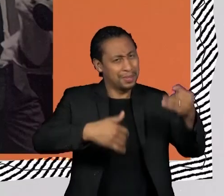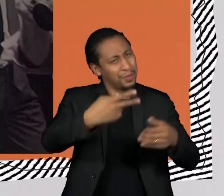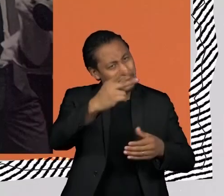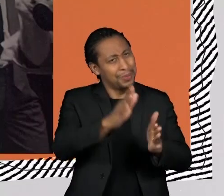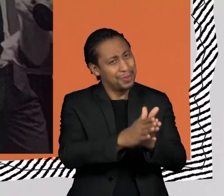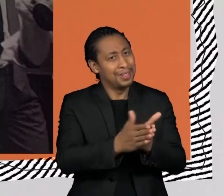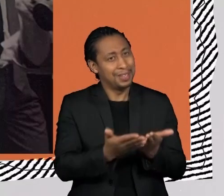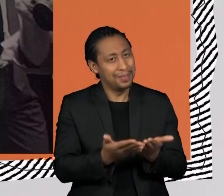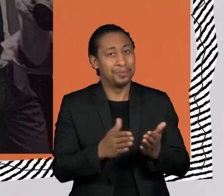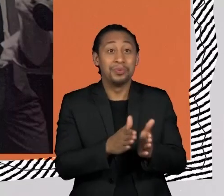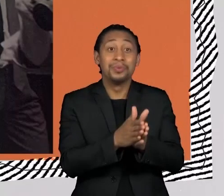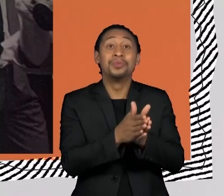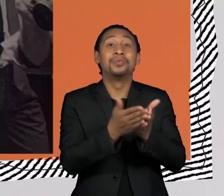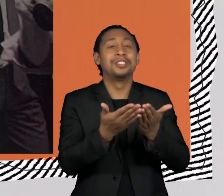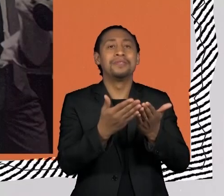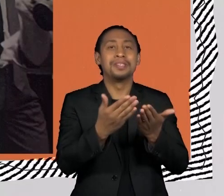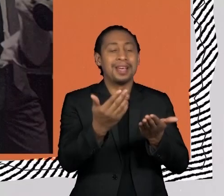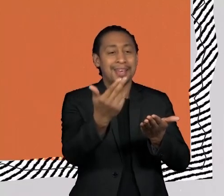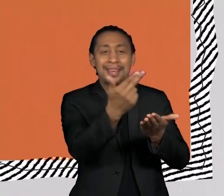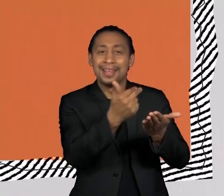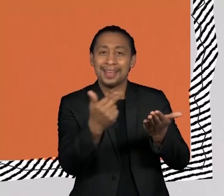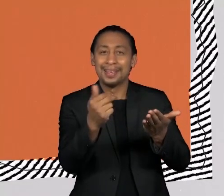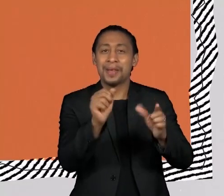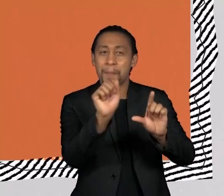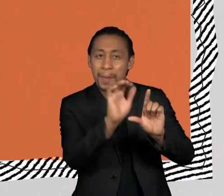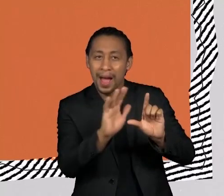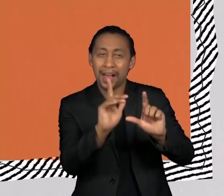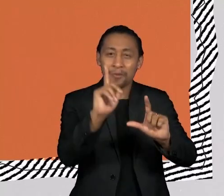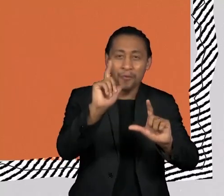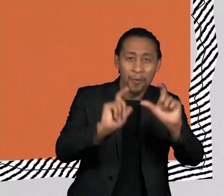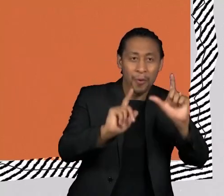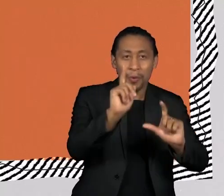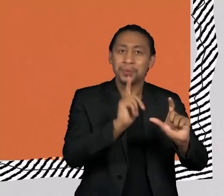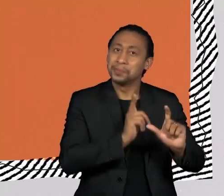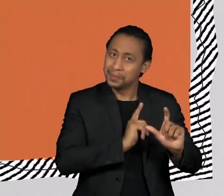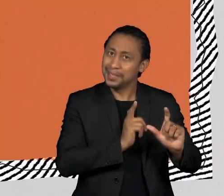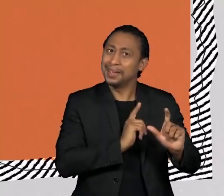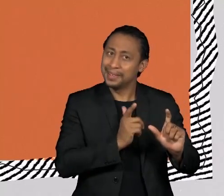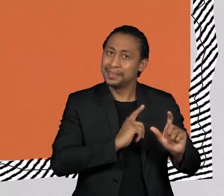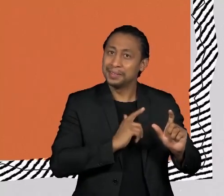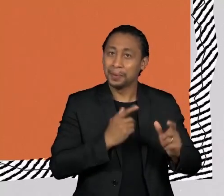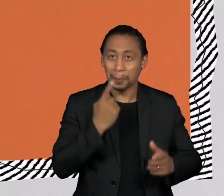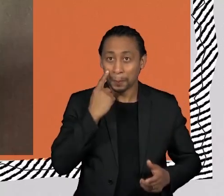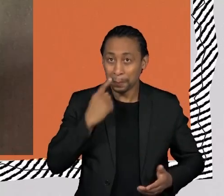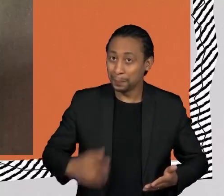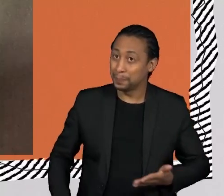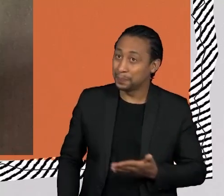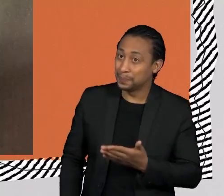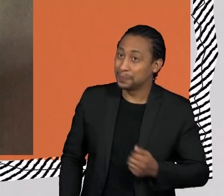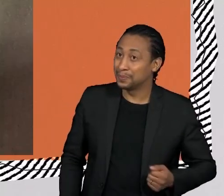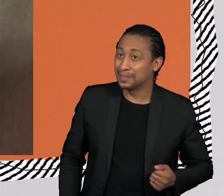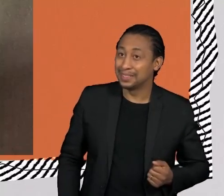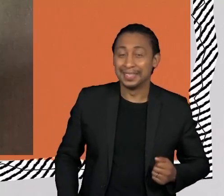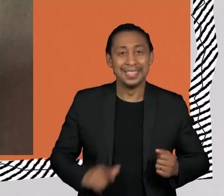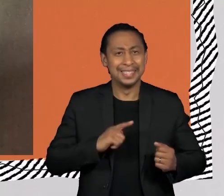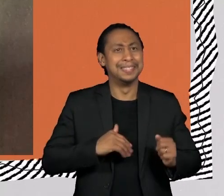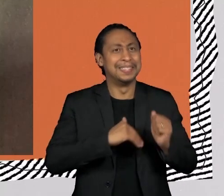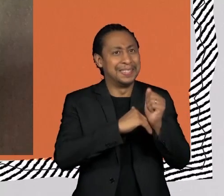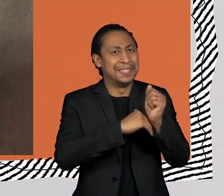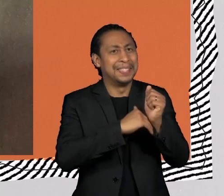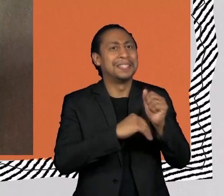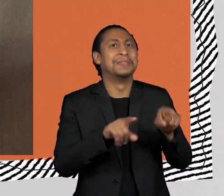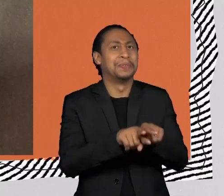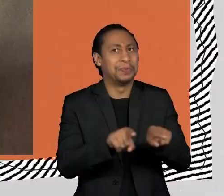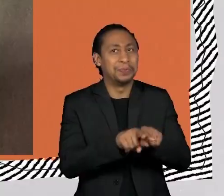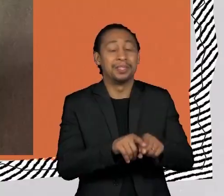é um livro com muitas imagens de tudo isso que a gente tá falando aqui e muito Segredos também então